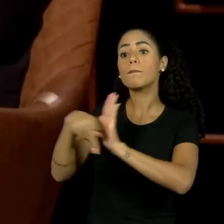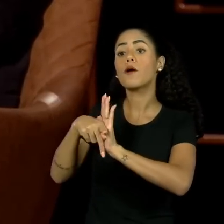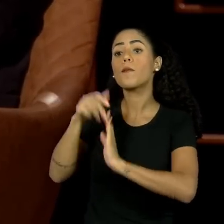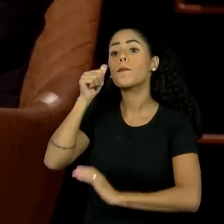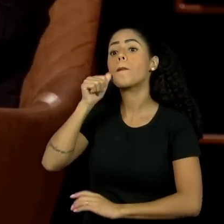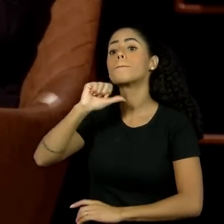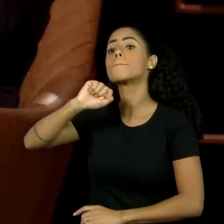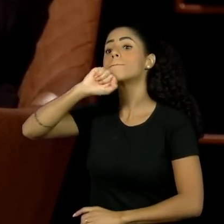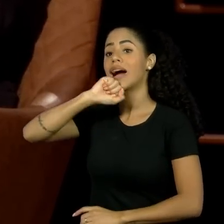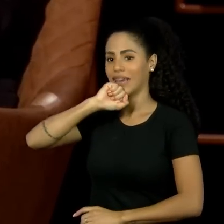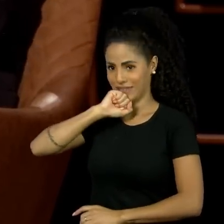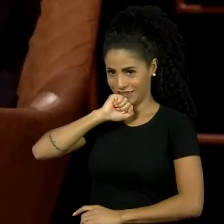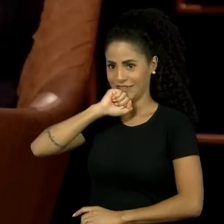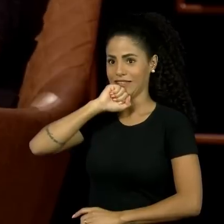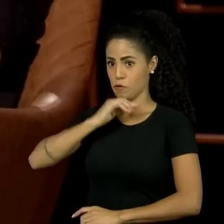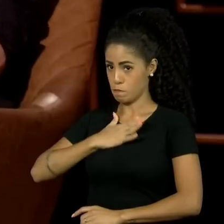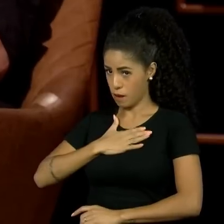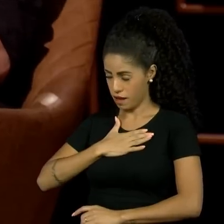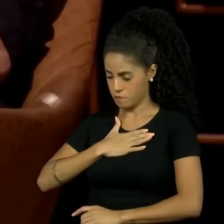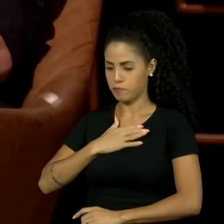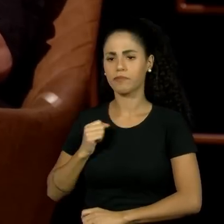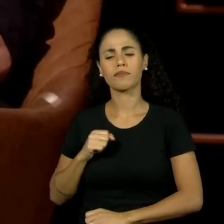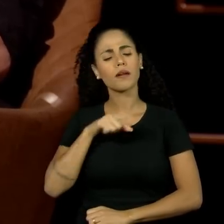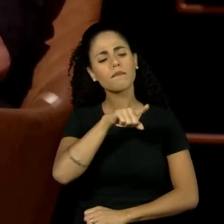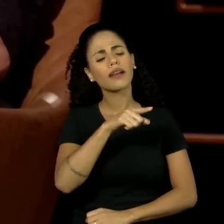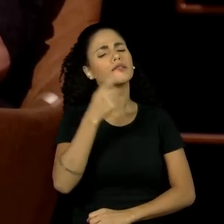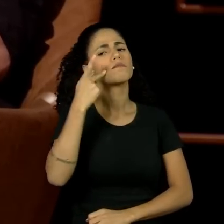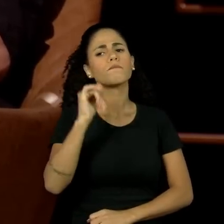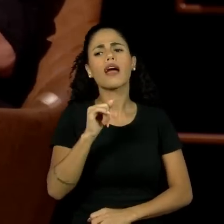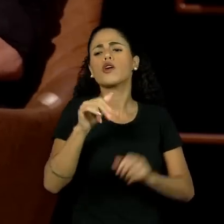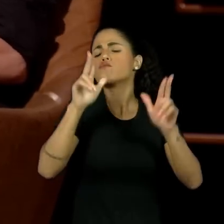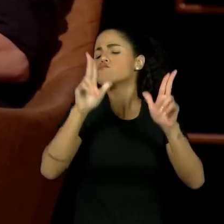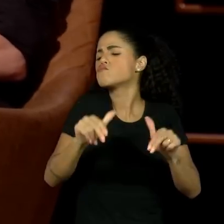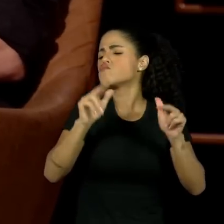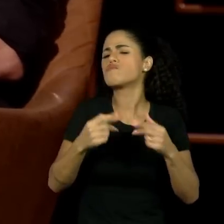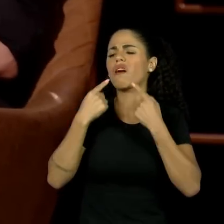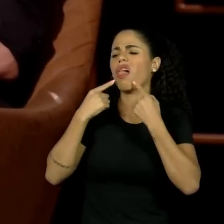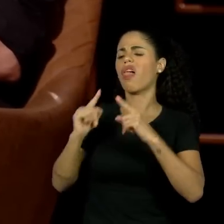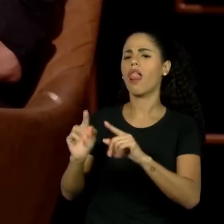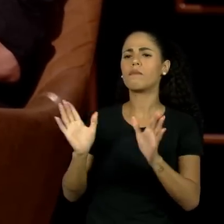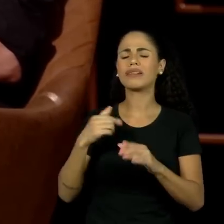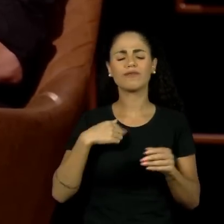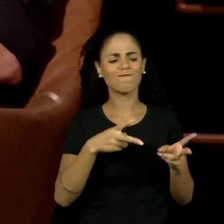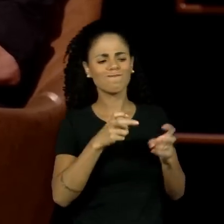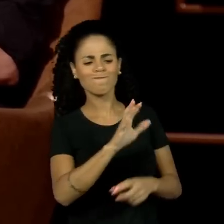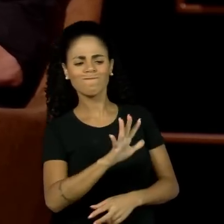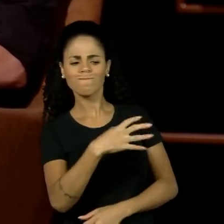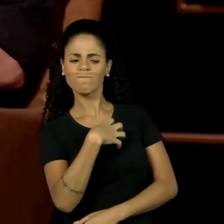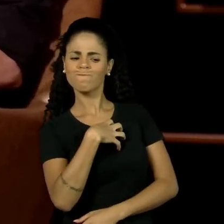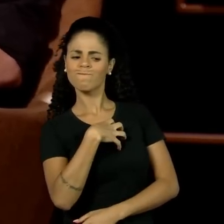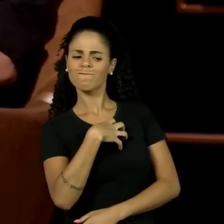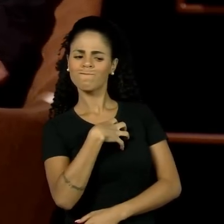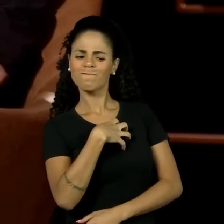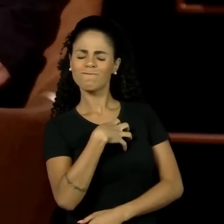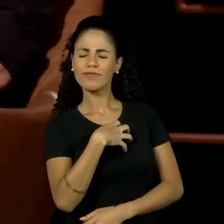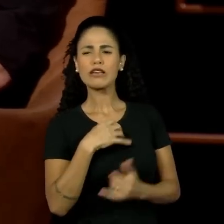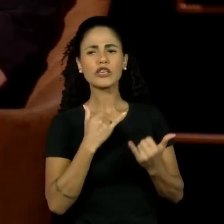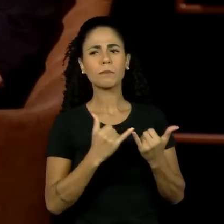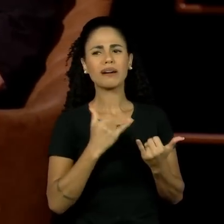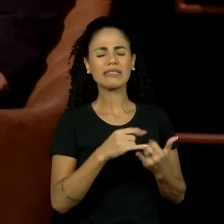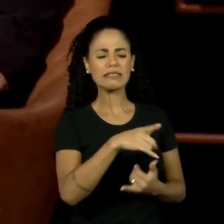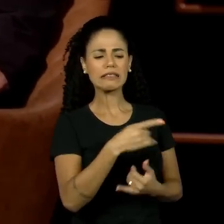sobrenome materno. Ele nunca reclamou, mas eu sentia que existia uma pontinha